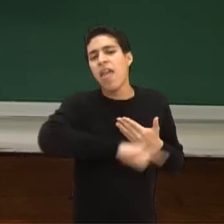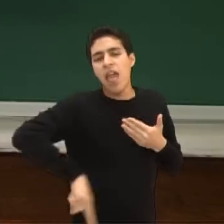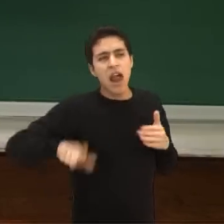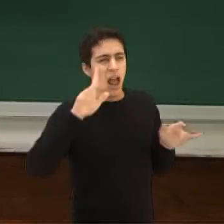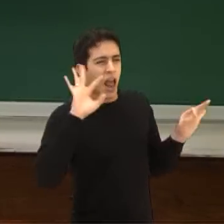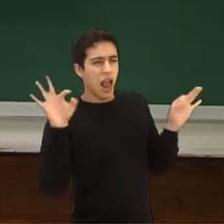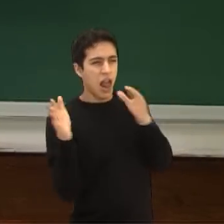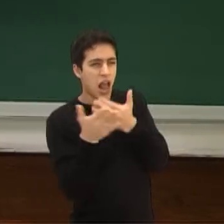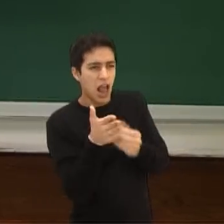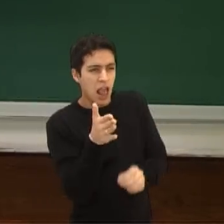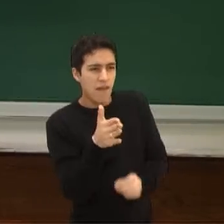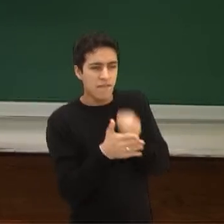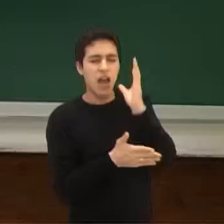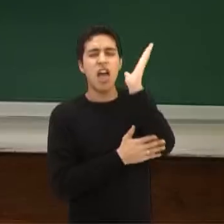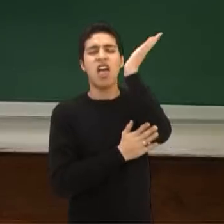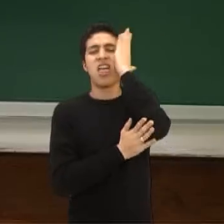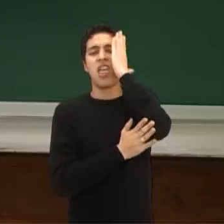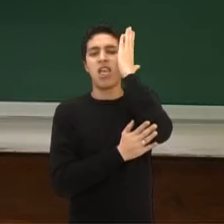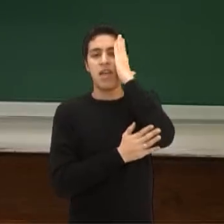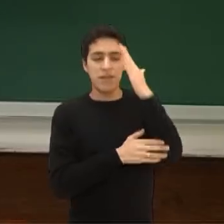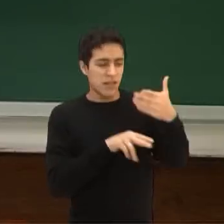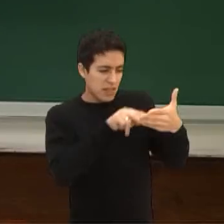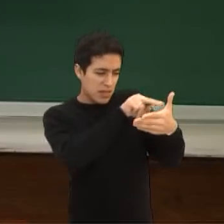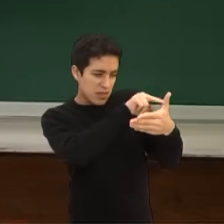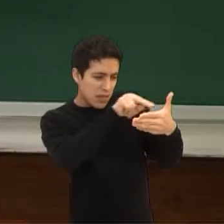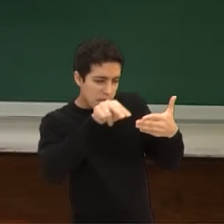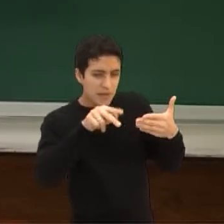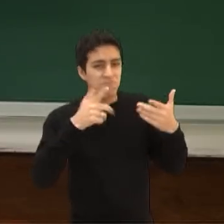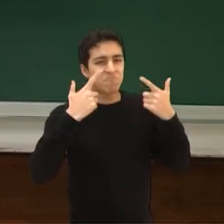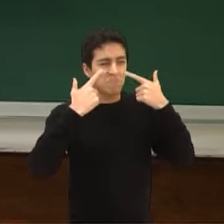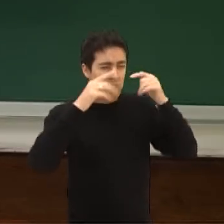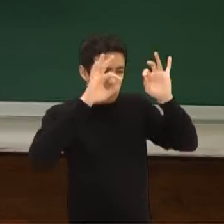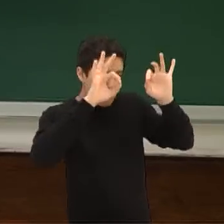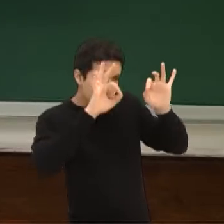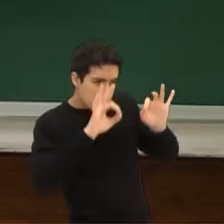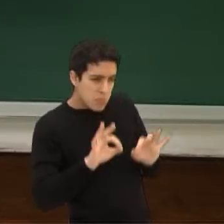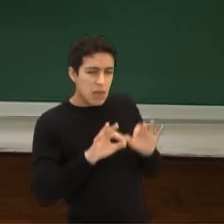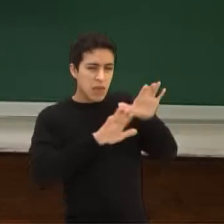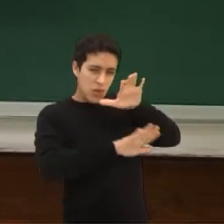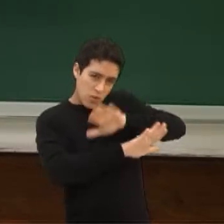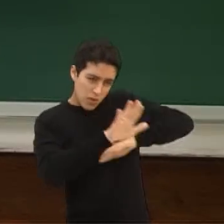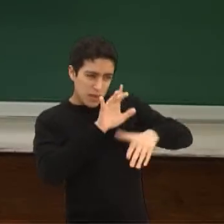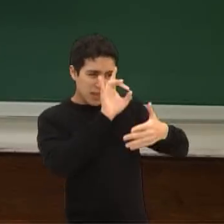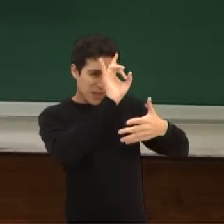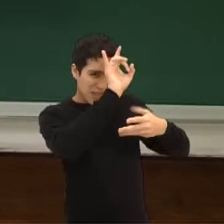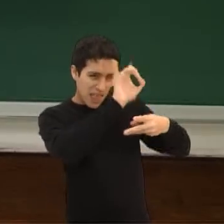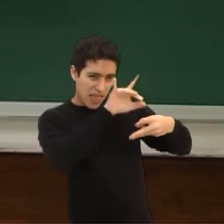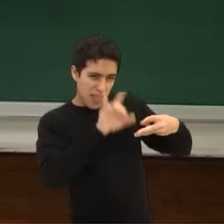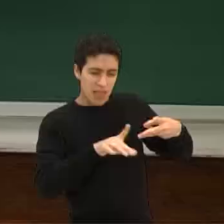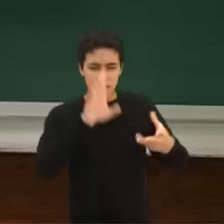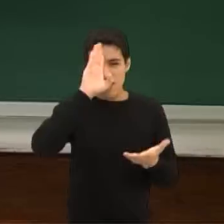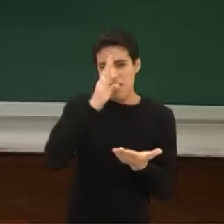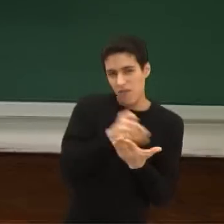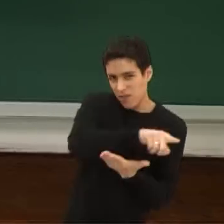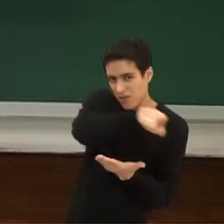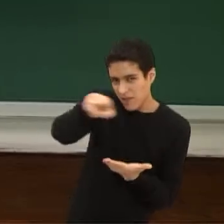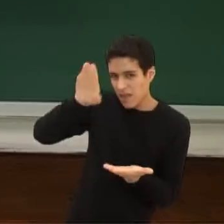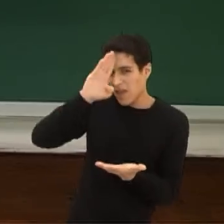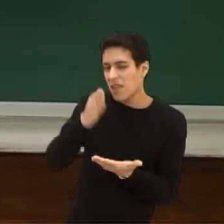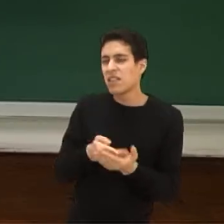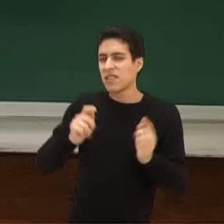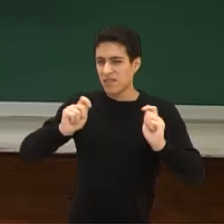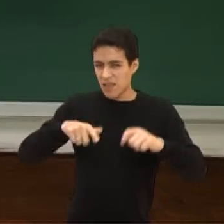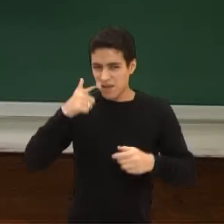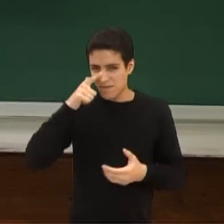já sabe. Leia bem certinho, cuidado com cada um deles. Confio em vocês, acredito que